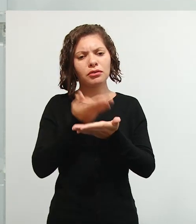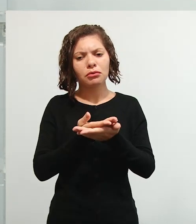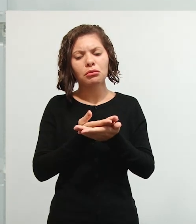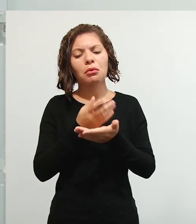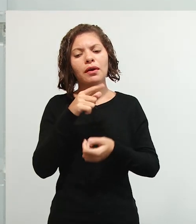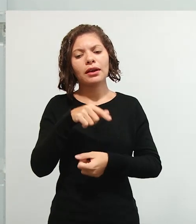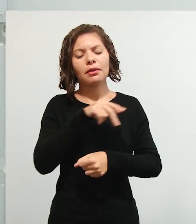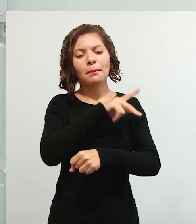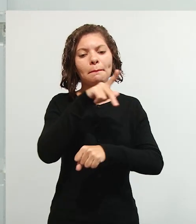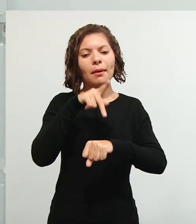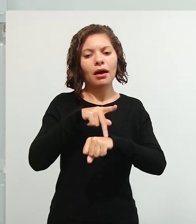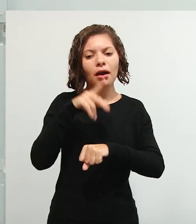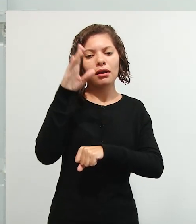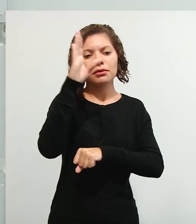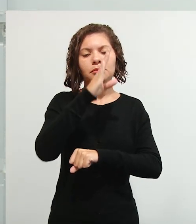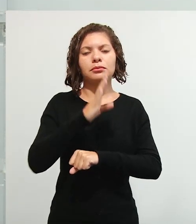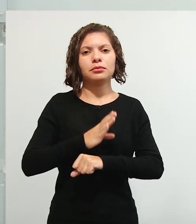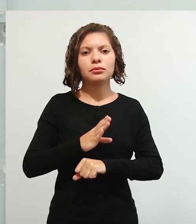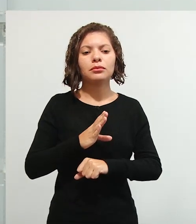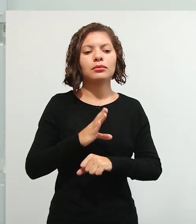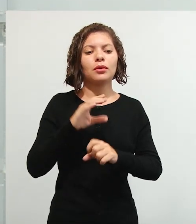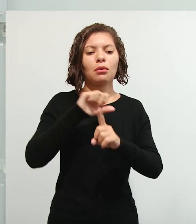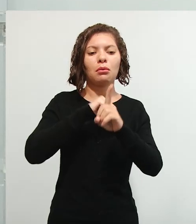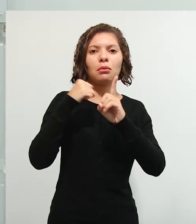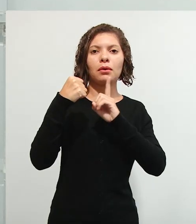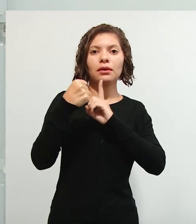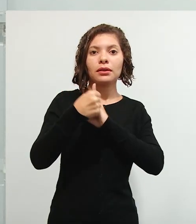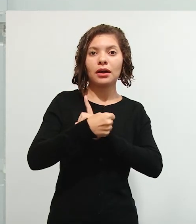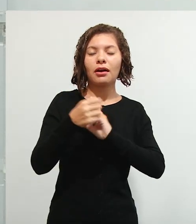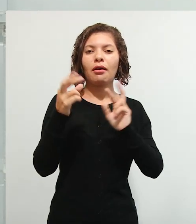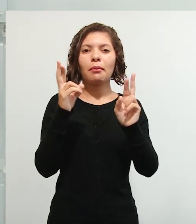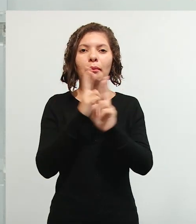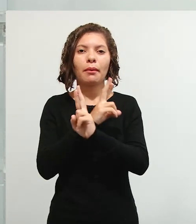acreditou que nesse país, que nessa sociedade, as